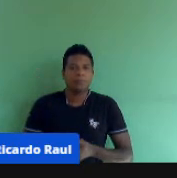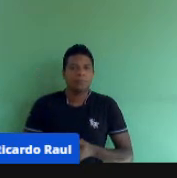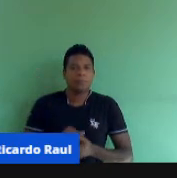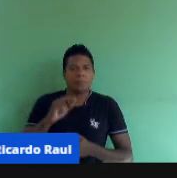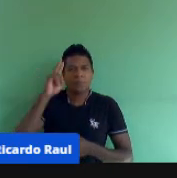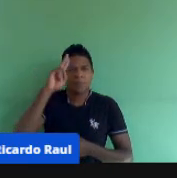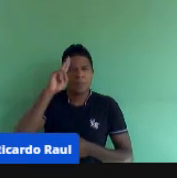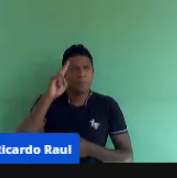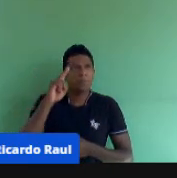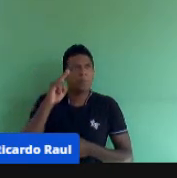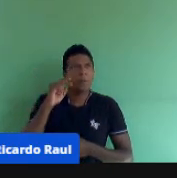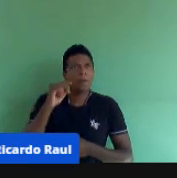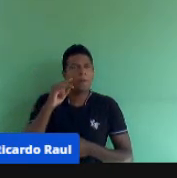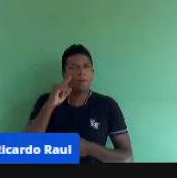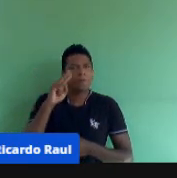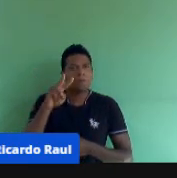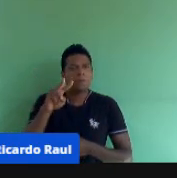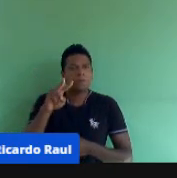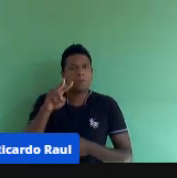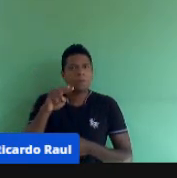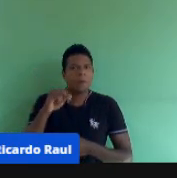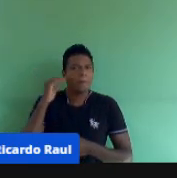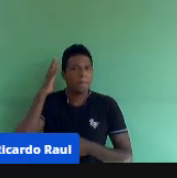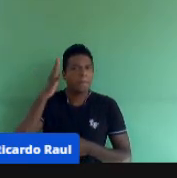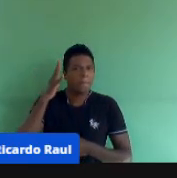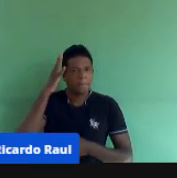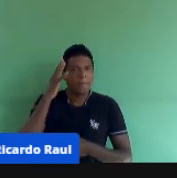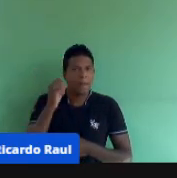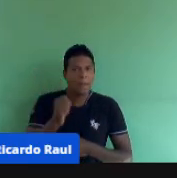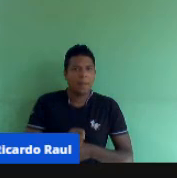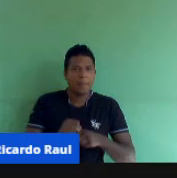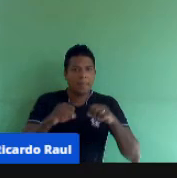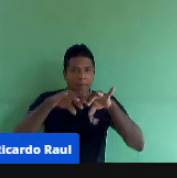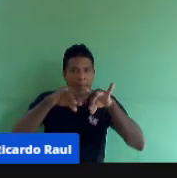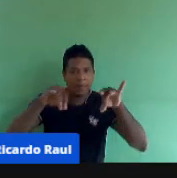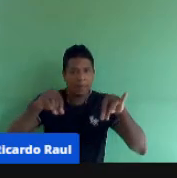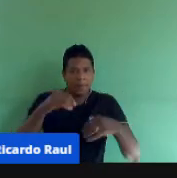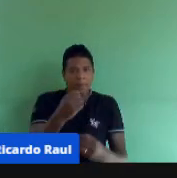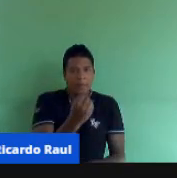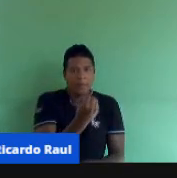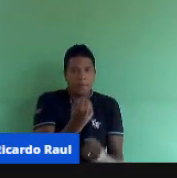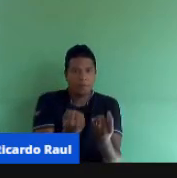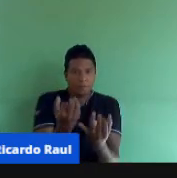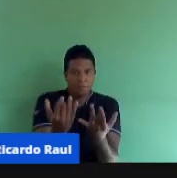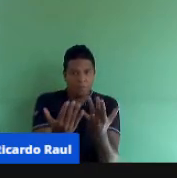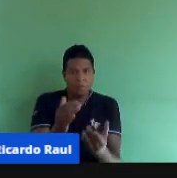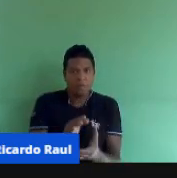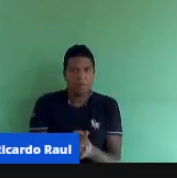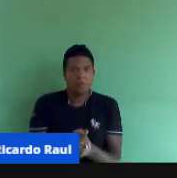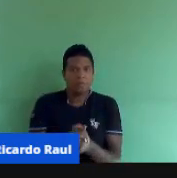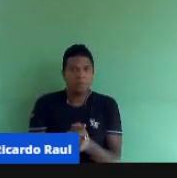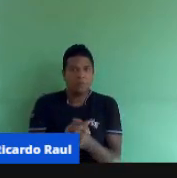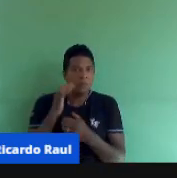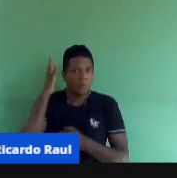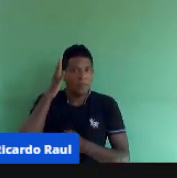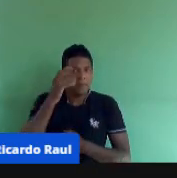uma palestra, um negócio do Preve Fogo, e aí o educador ambiental que estava falando para a gente falou assim, que perfeição que é a